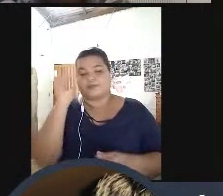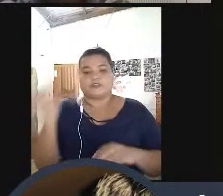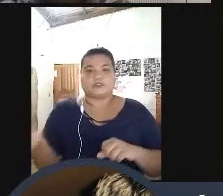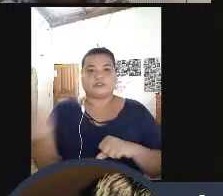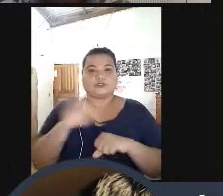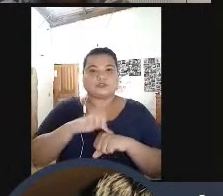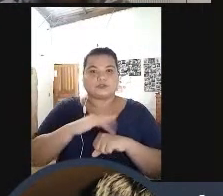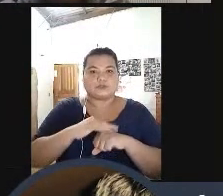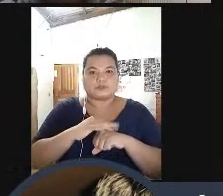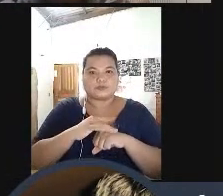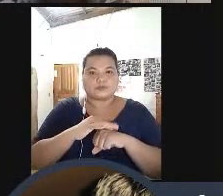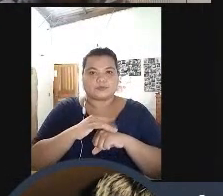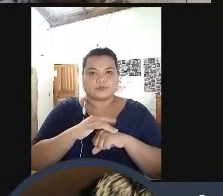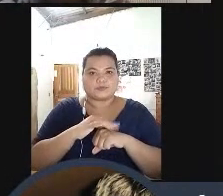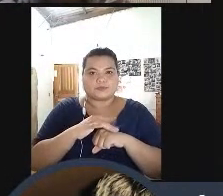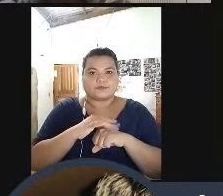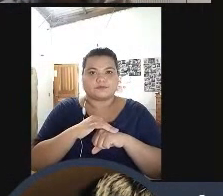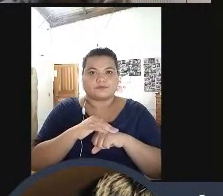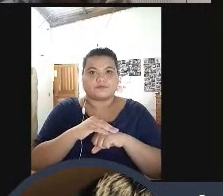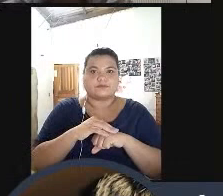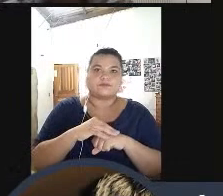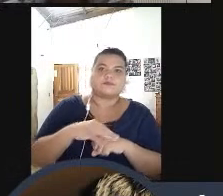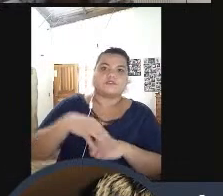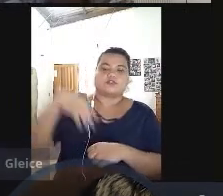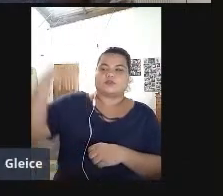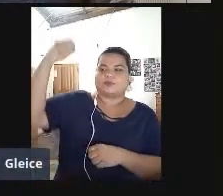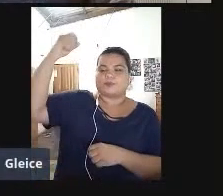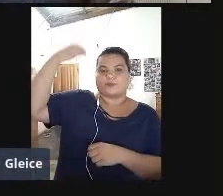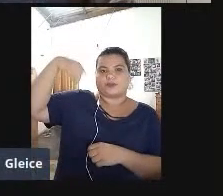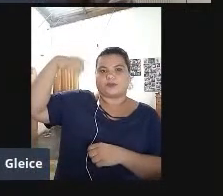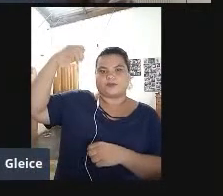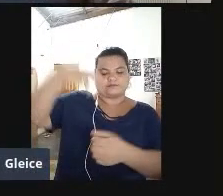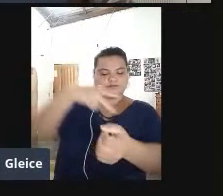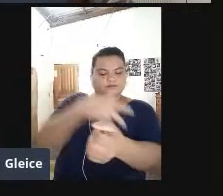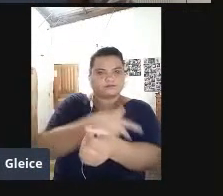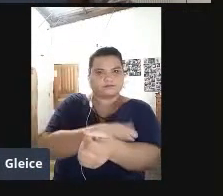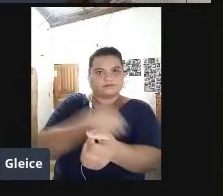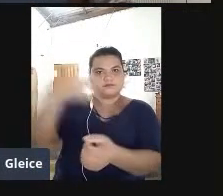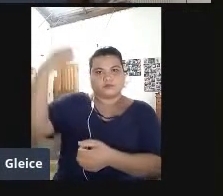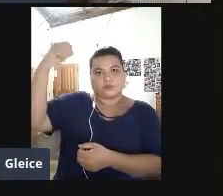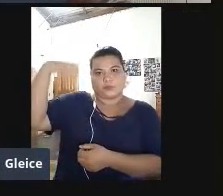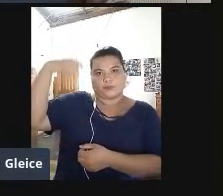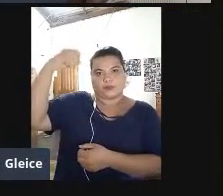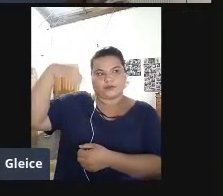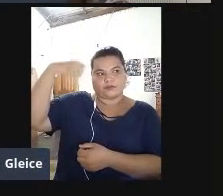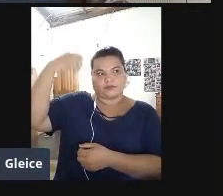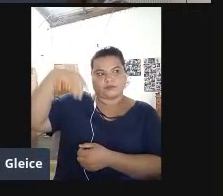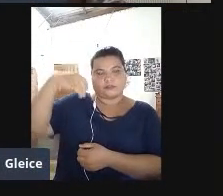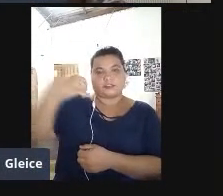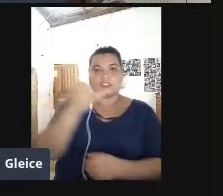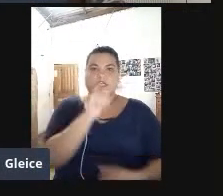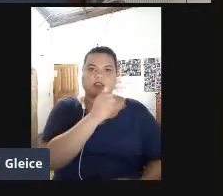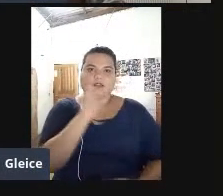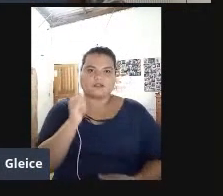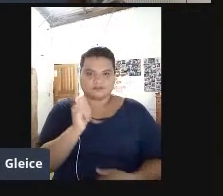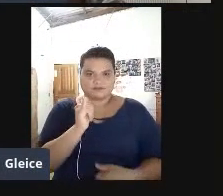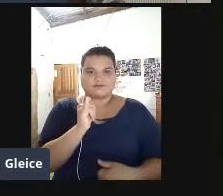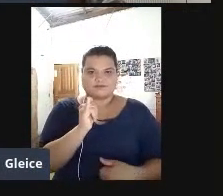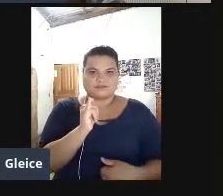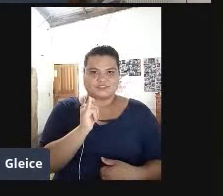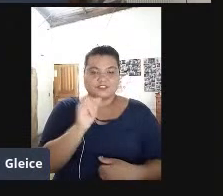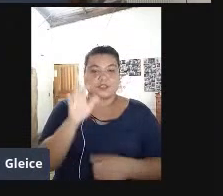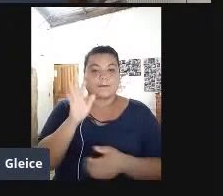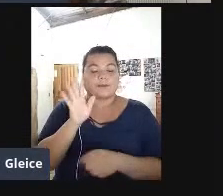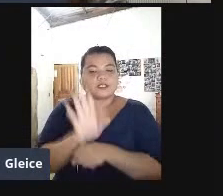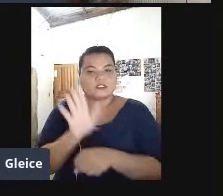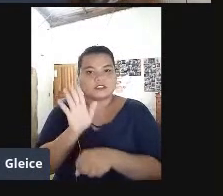modulação proteica. Modulação proteica, gente, é caseinato de cálcio. É você colocar alguma fonte proteica para fechar a necessidade daquele paciente. Sempre